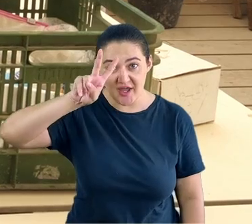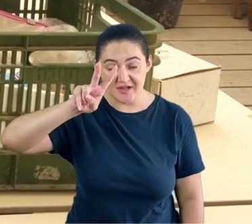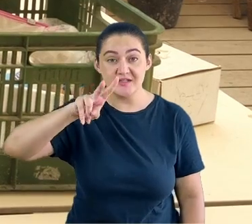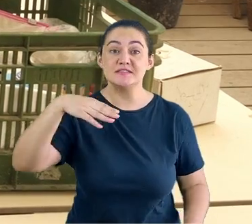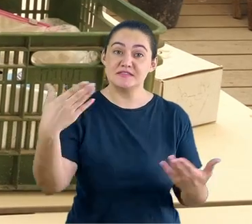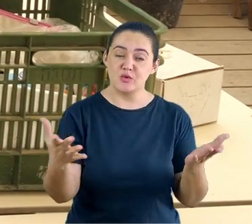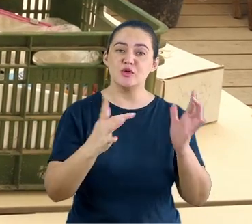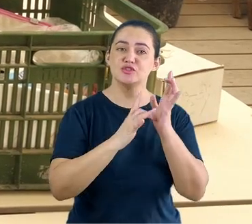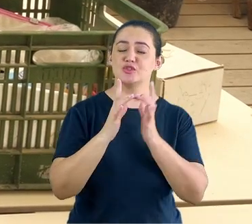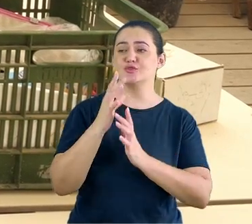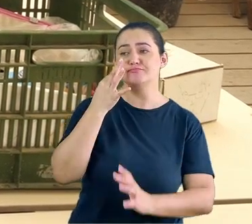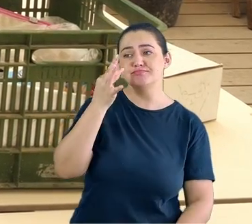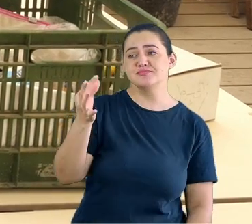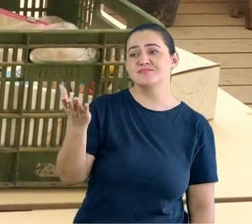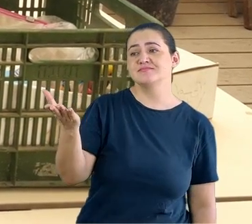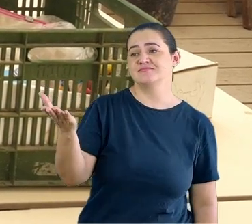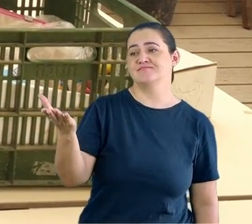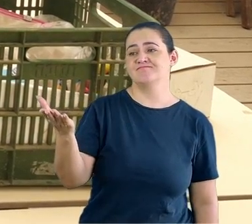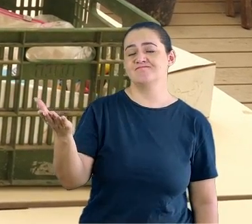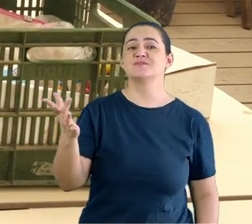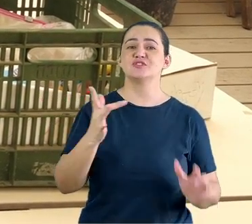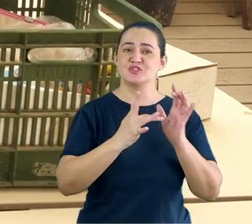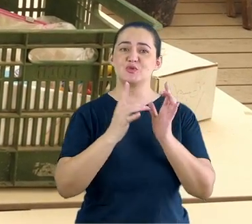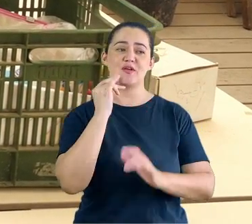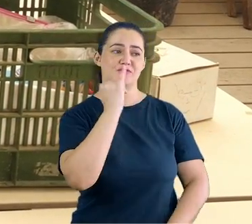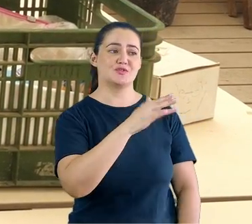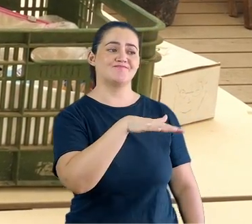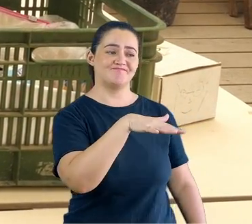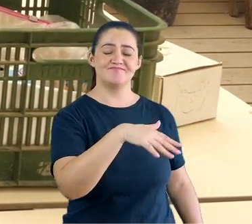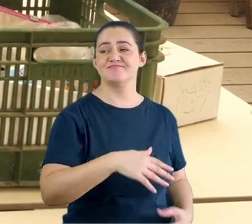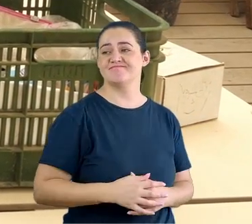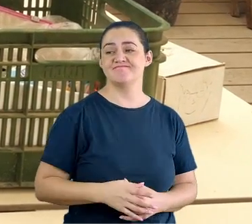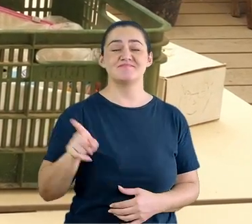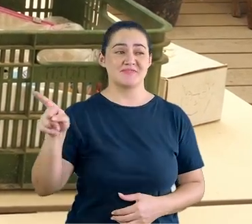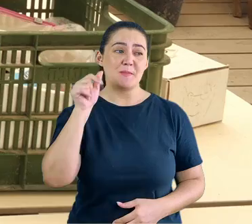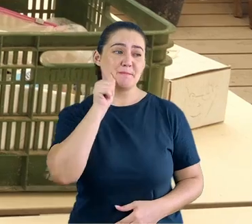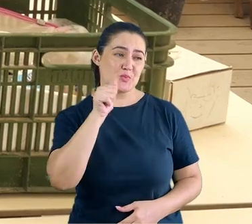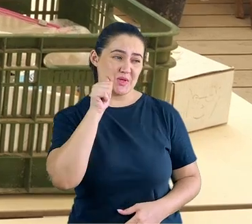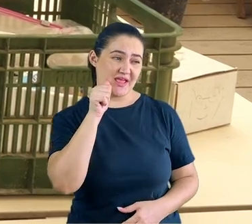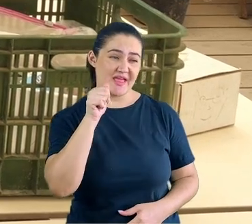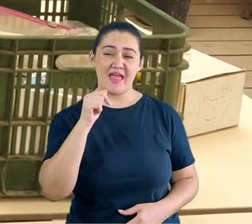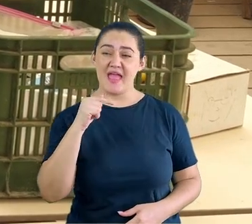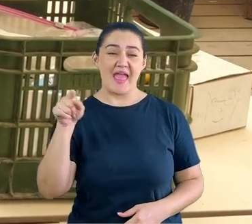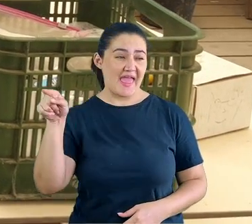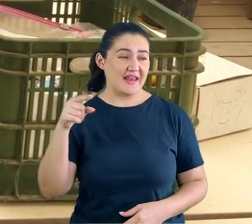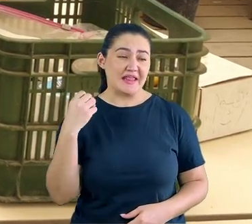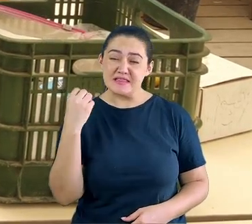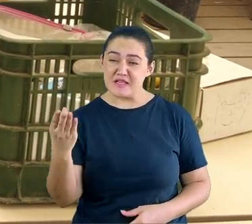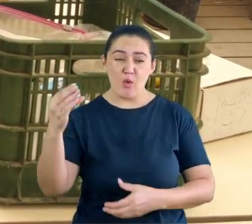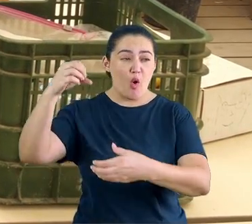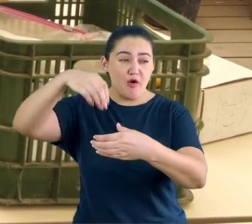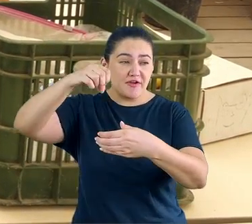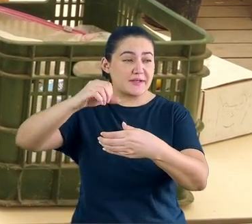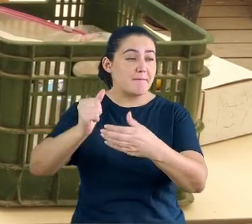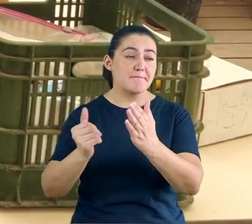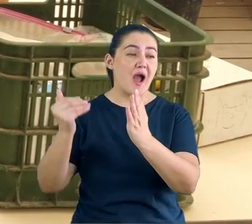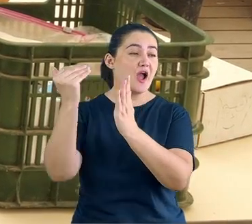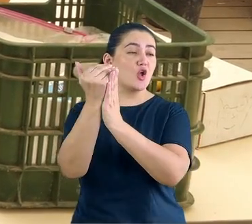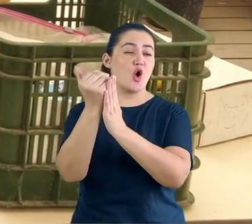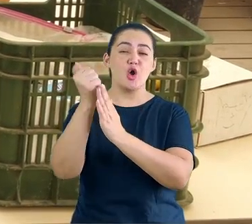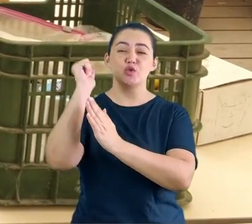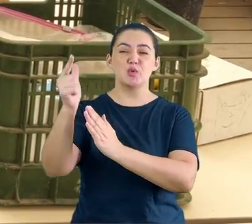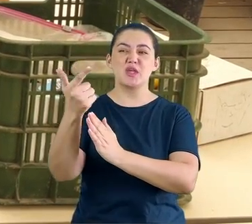templo. E Jesus olhou aquela cena e falou para os discípulos: olha, esta mulher deu uma oferta maior